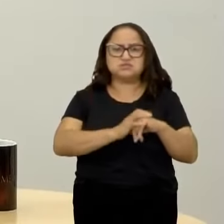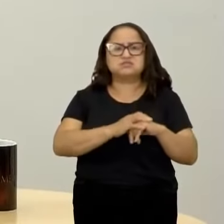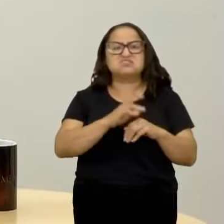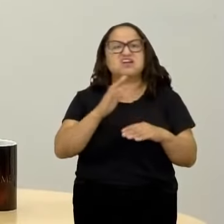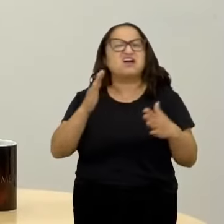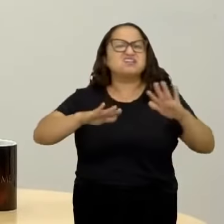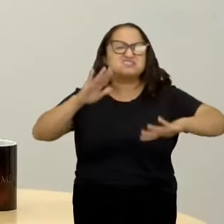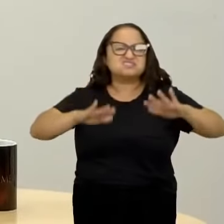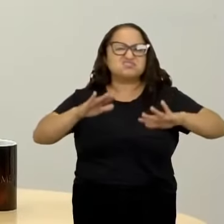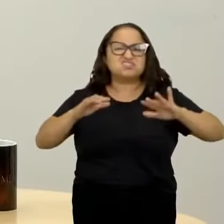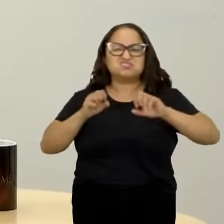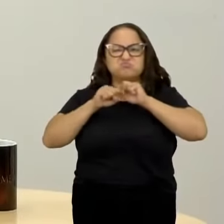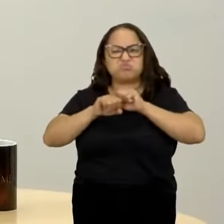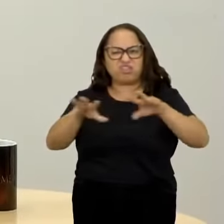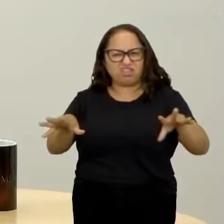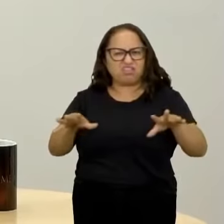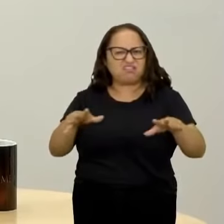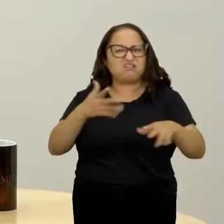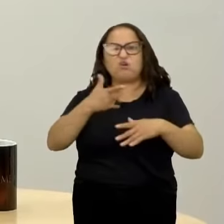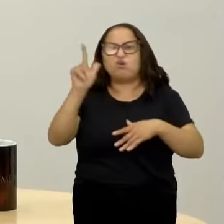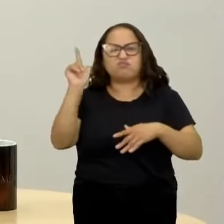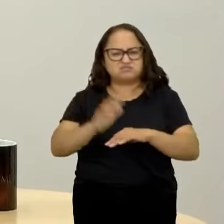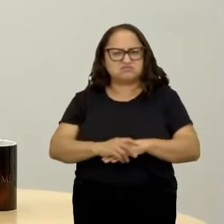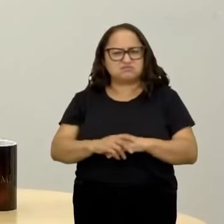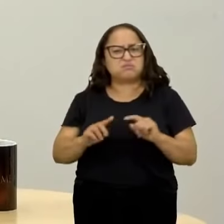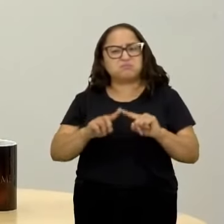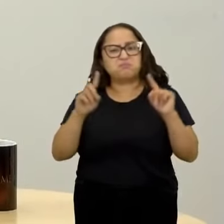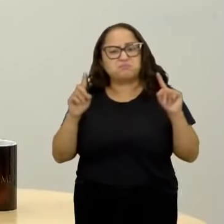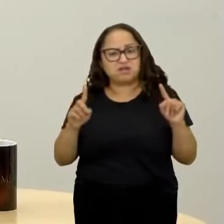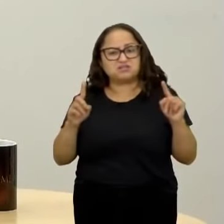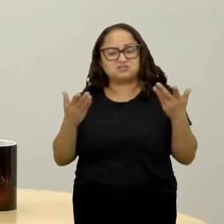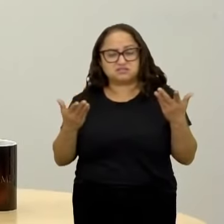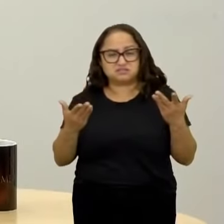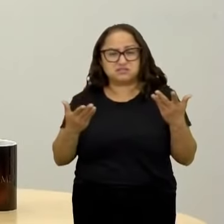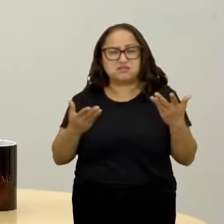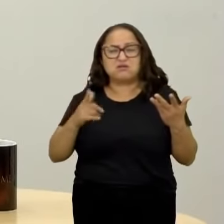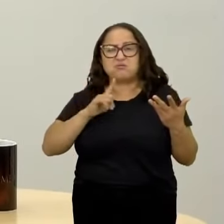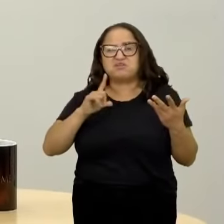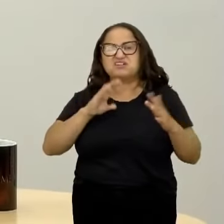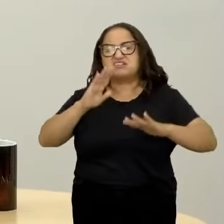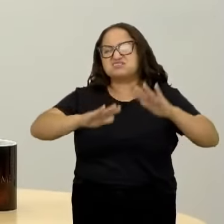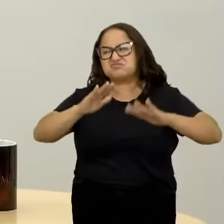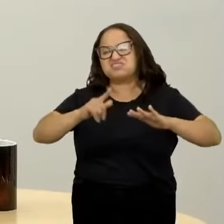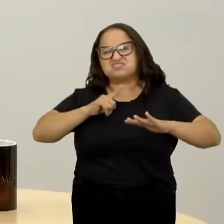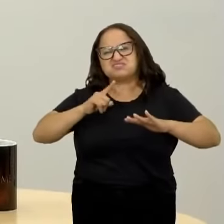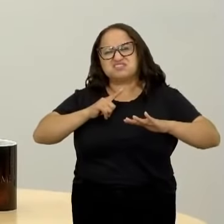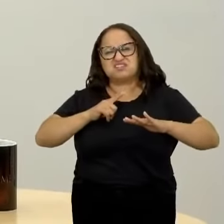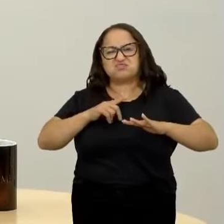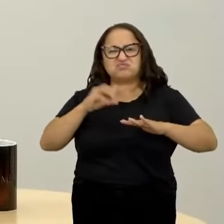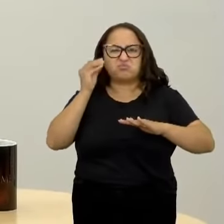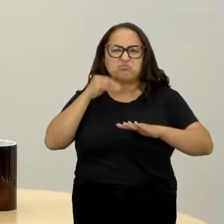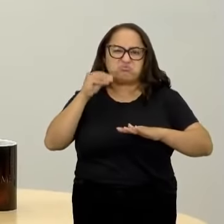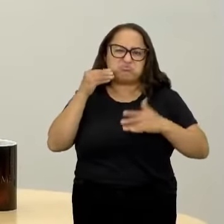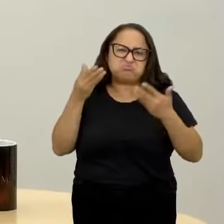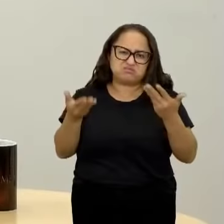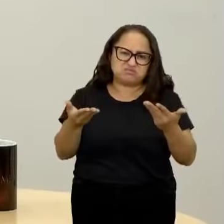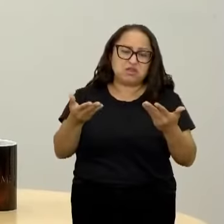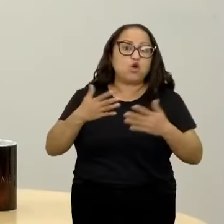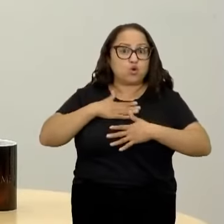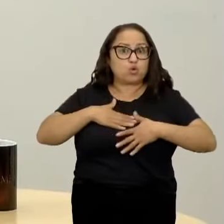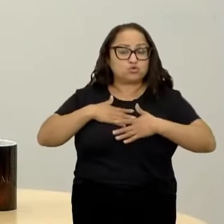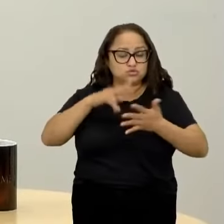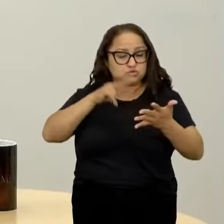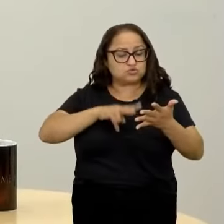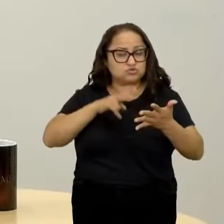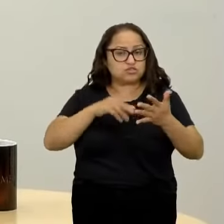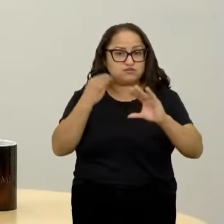coisas tão desnecessárias né não queremos ser se ao seu direito tá mas a gente compartilha condições necessárias pode compartilhar coisas boas gostou de um livro